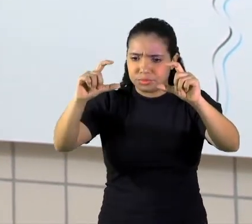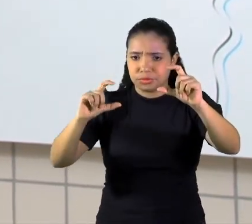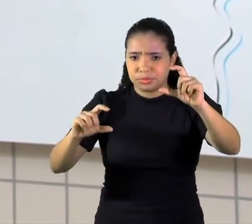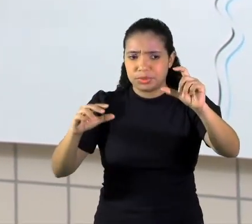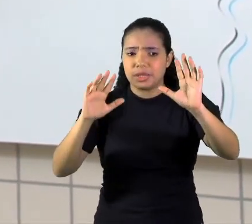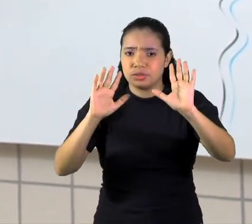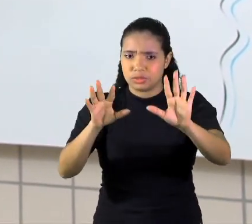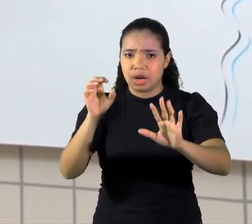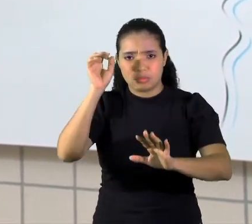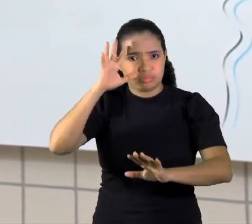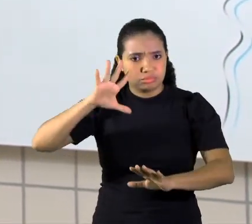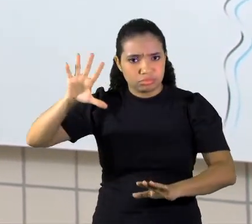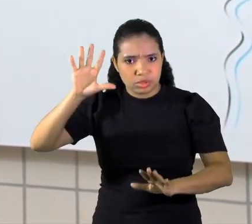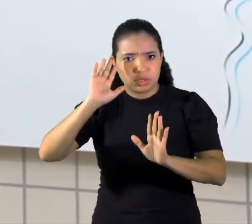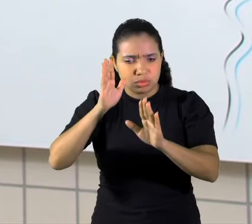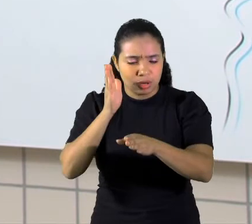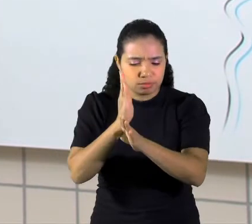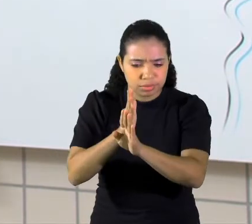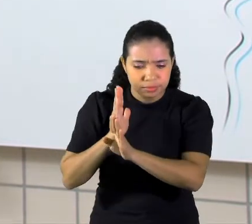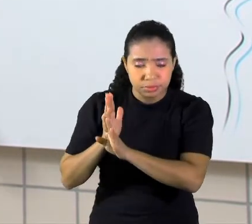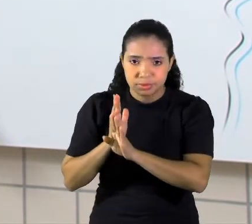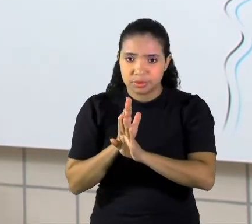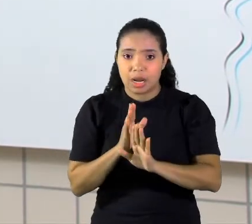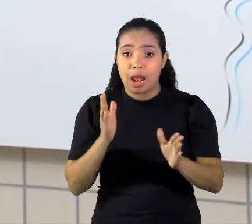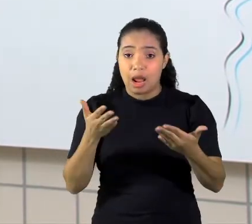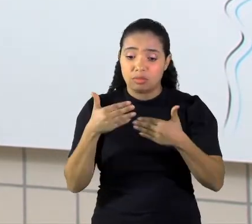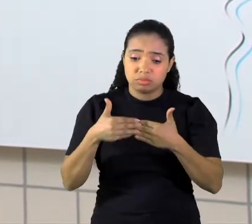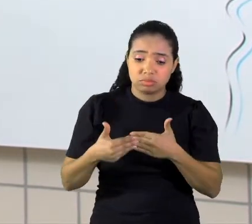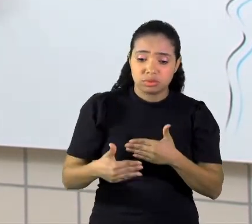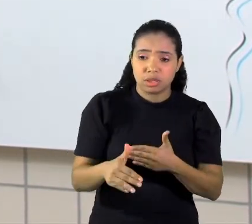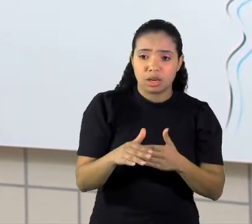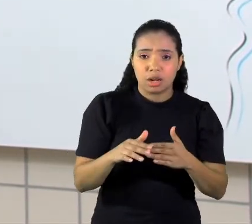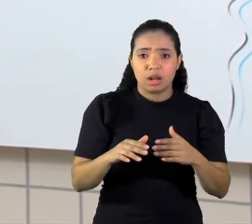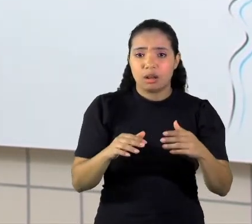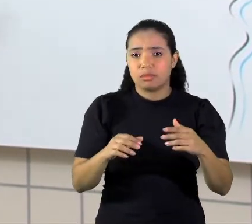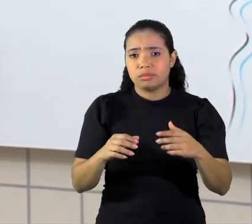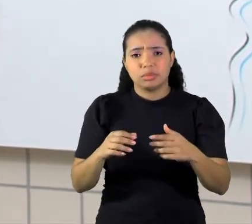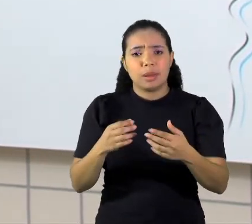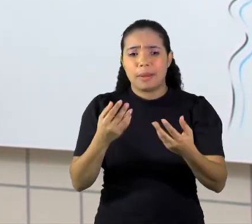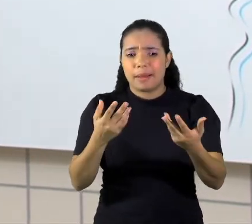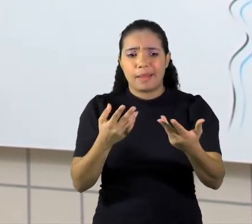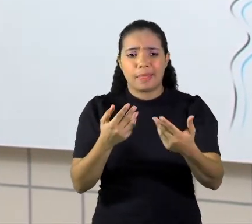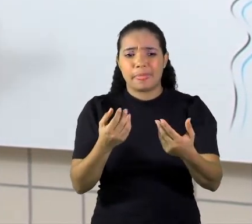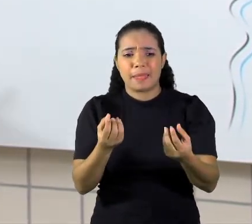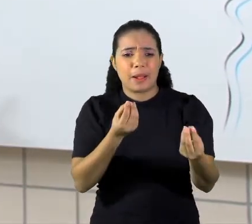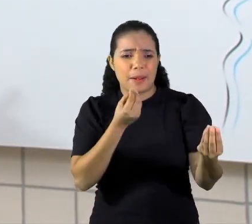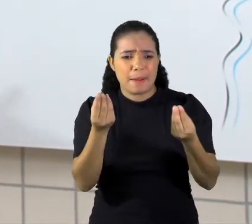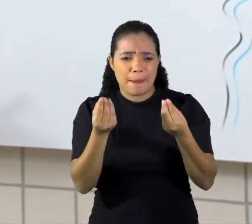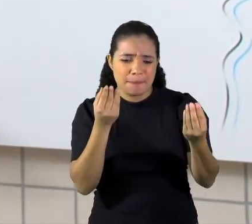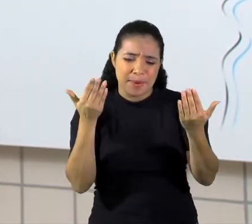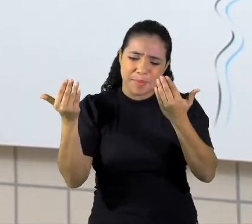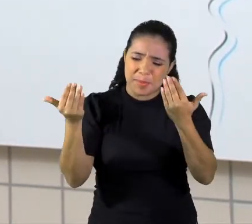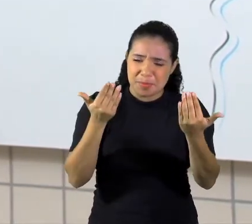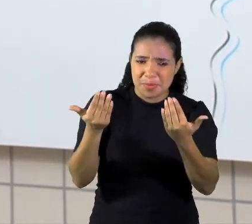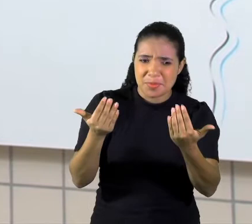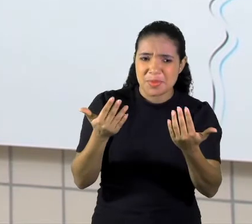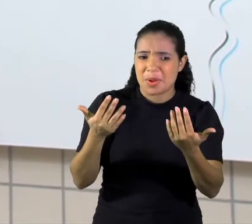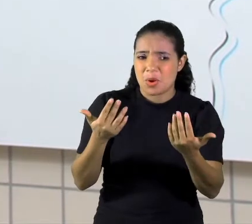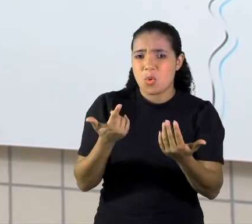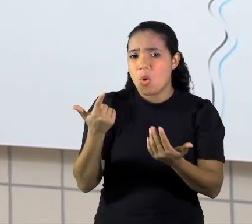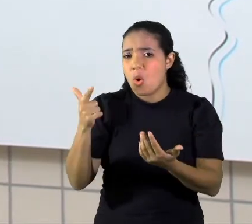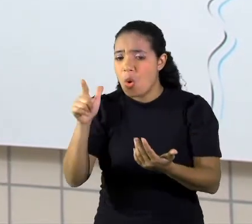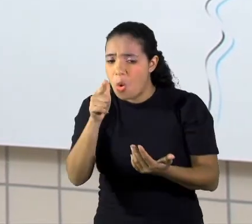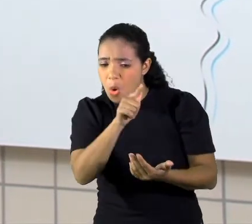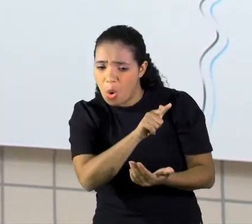Tales já foi identificado. Daqui para frente eu vou pensar em proporção e quais são os outros caminhos, mas não é nada novo